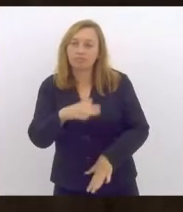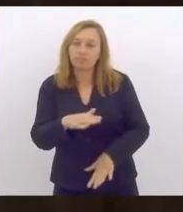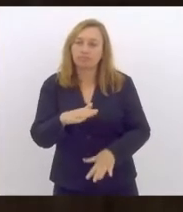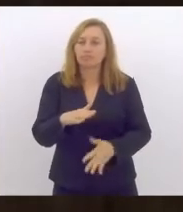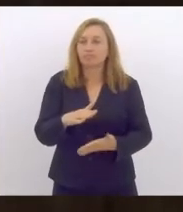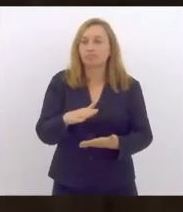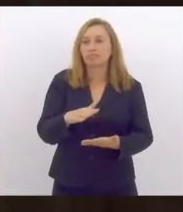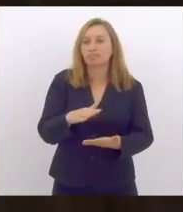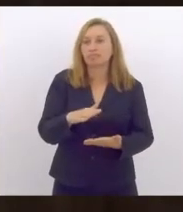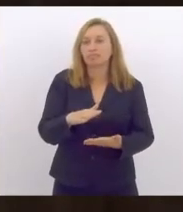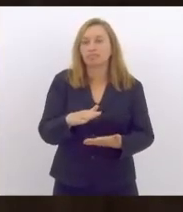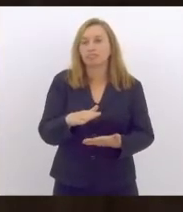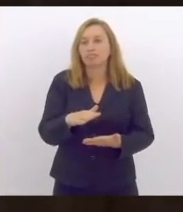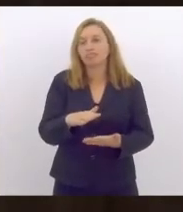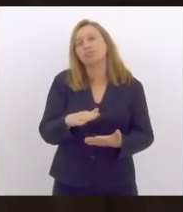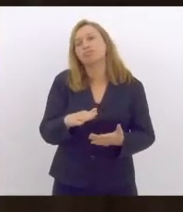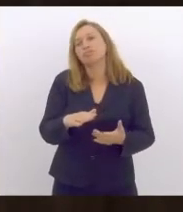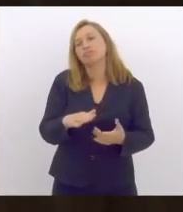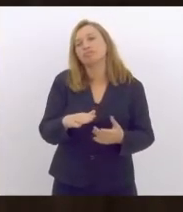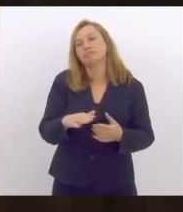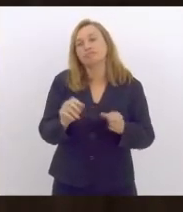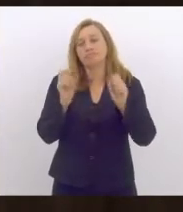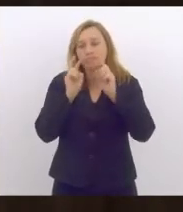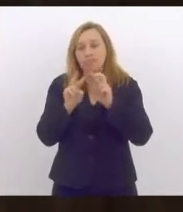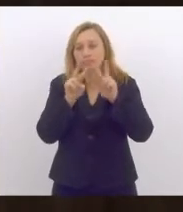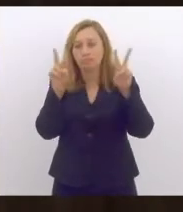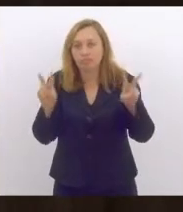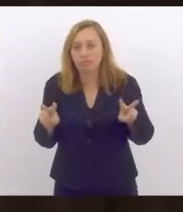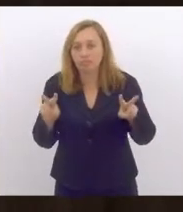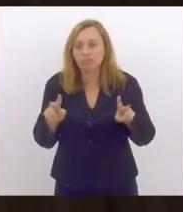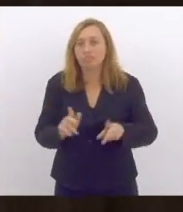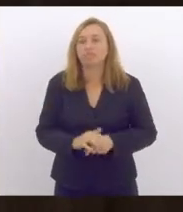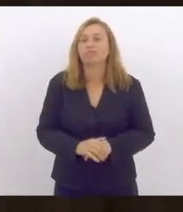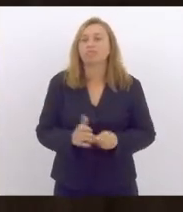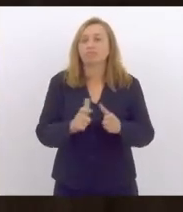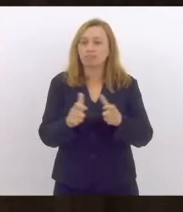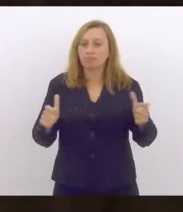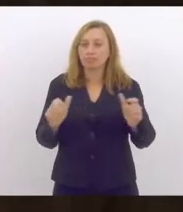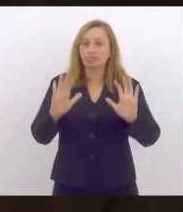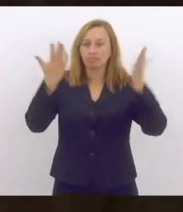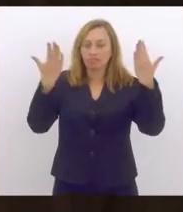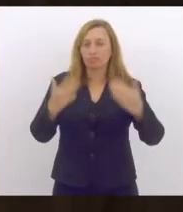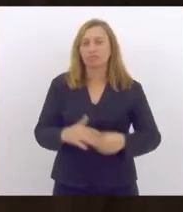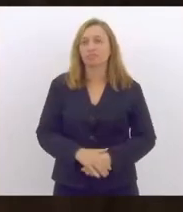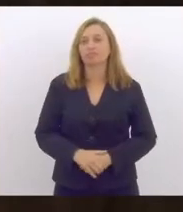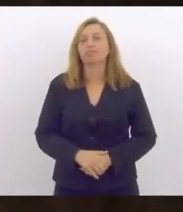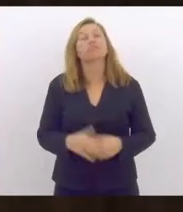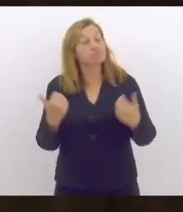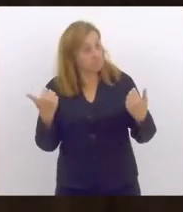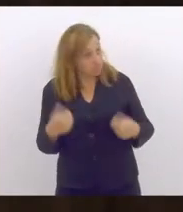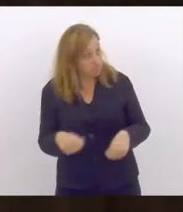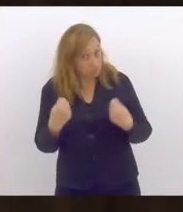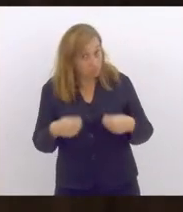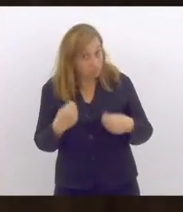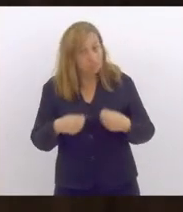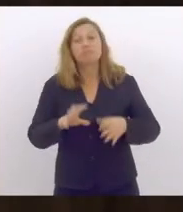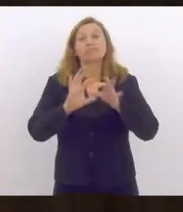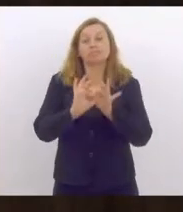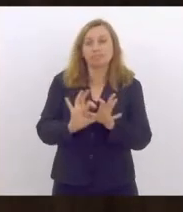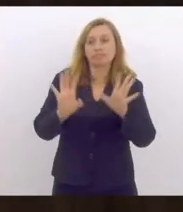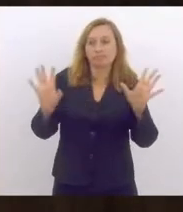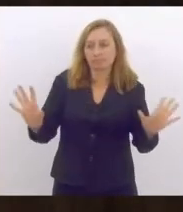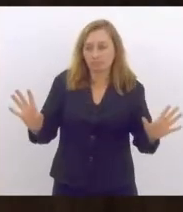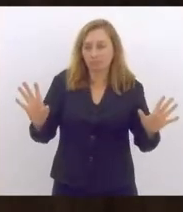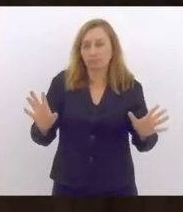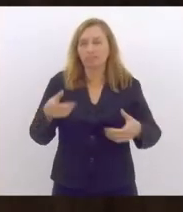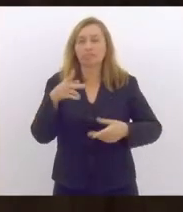vezes, produções maiores de maior visibilidade, grandes eventos. Precisamos democratizar